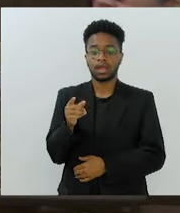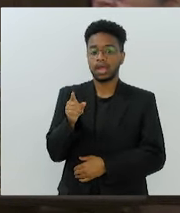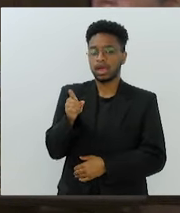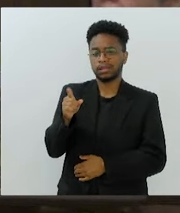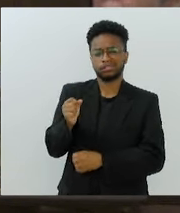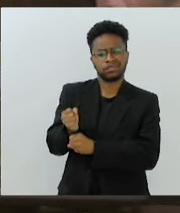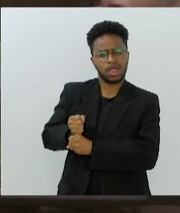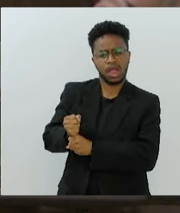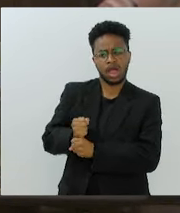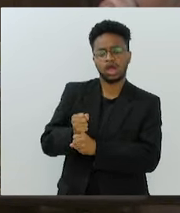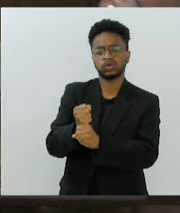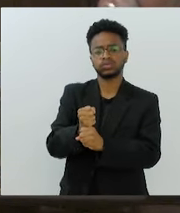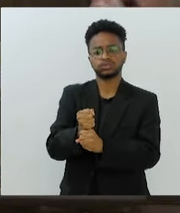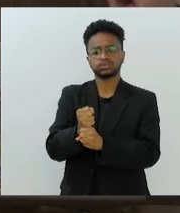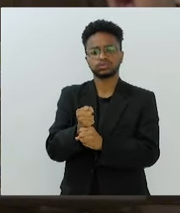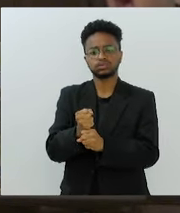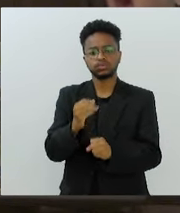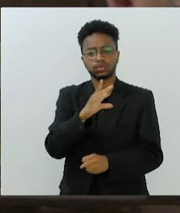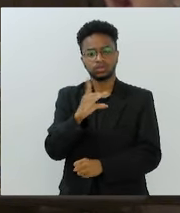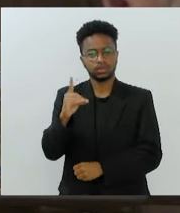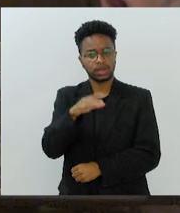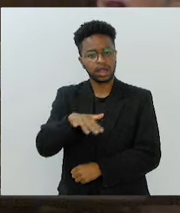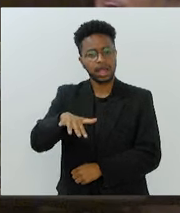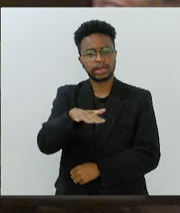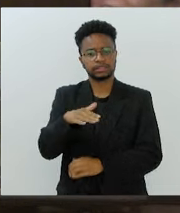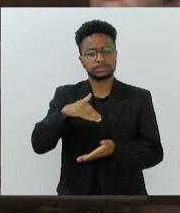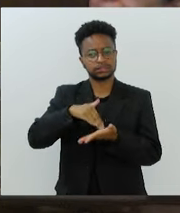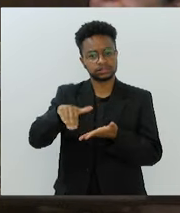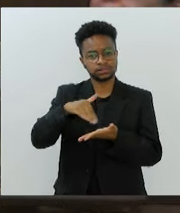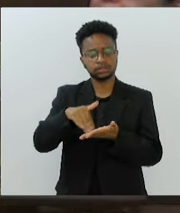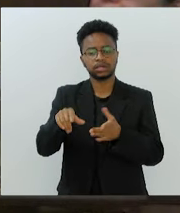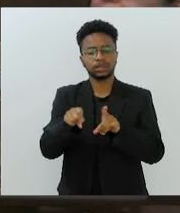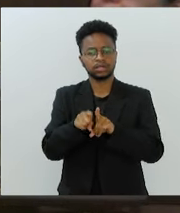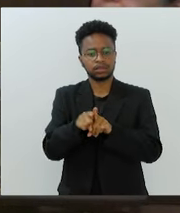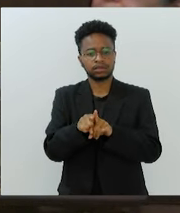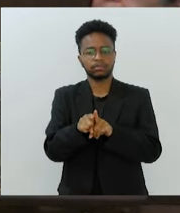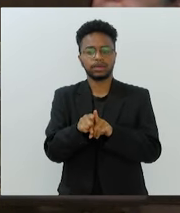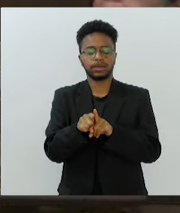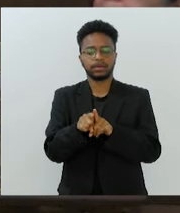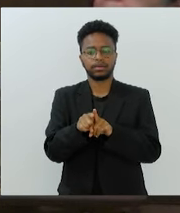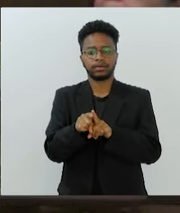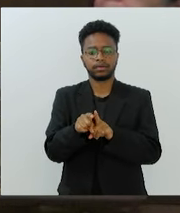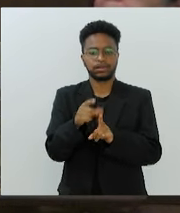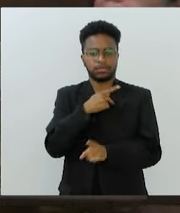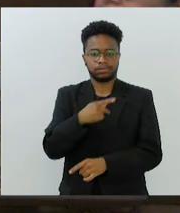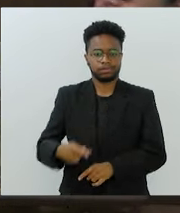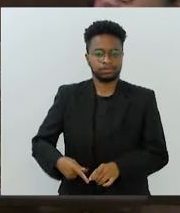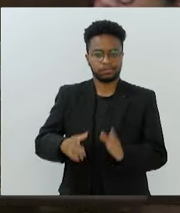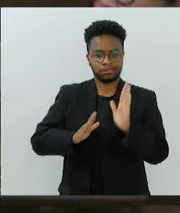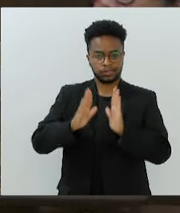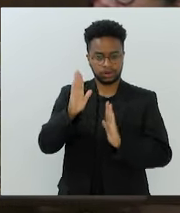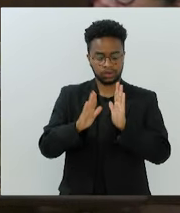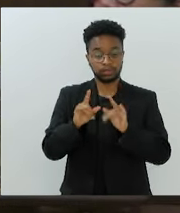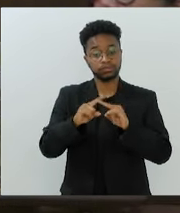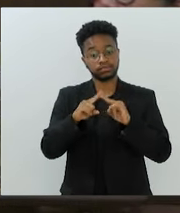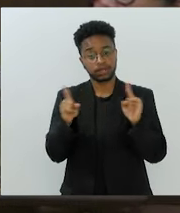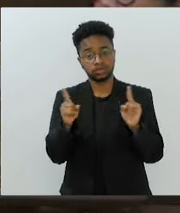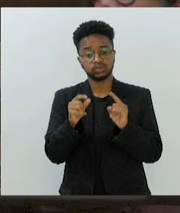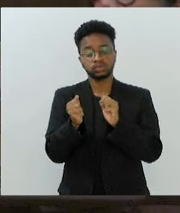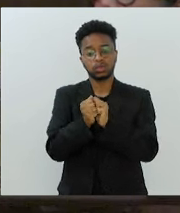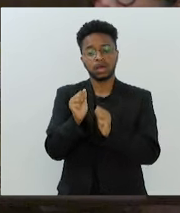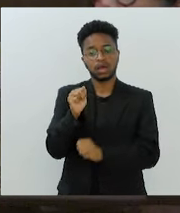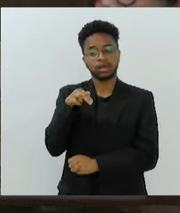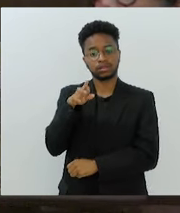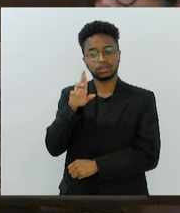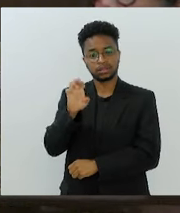anos coordenou áreas da secretaria e do mandato, e como André, ela também, além de